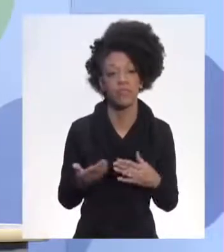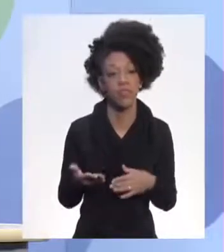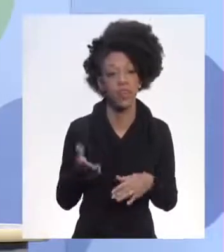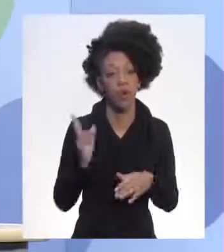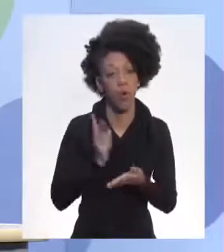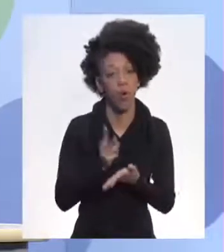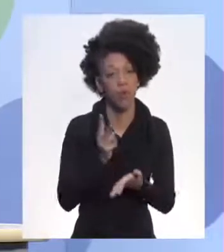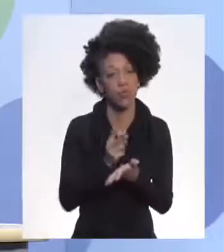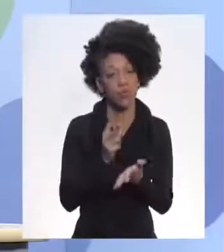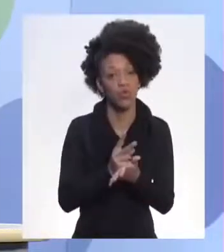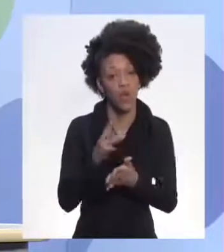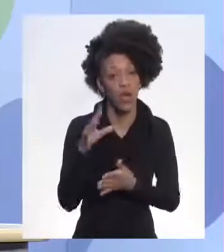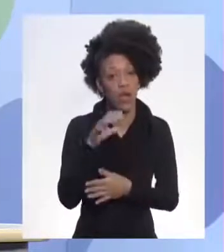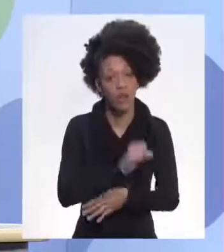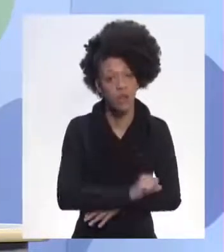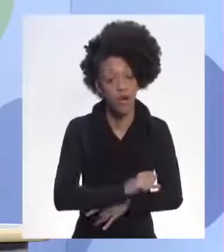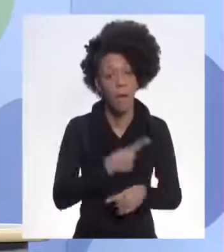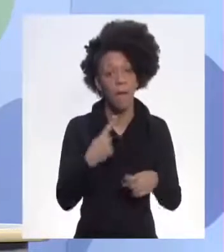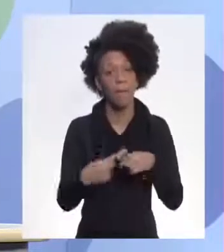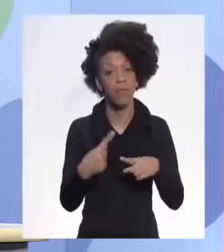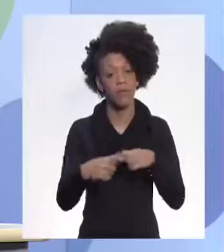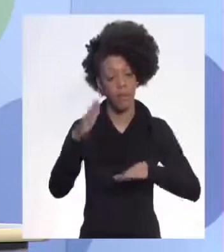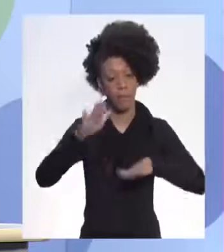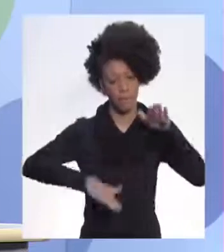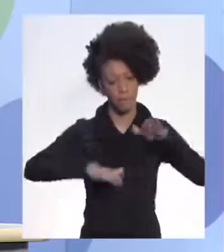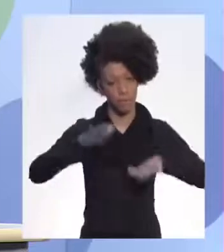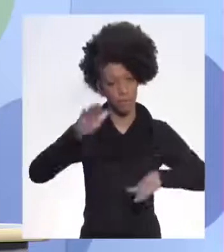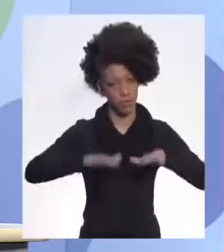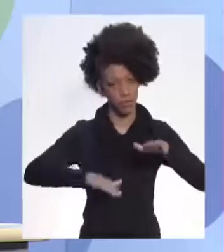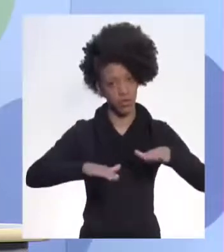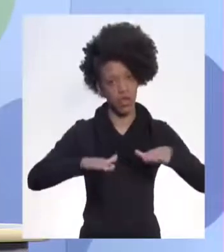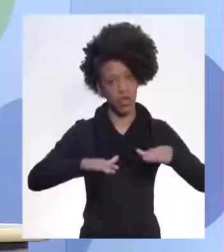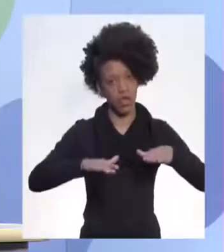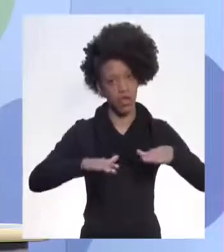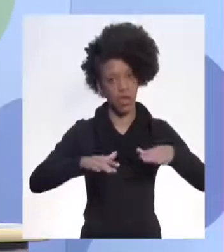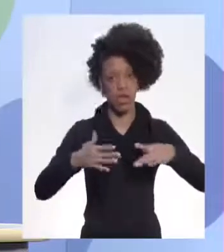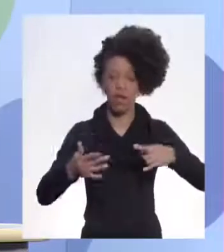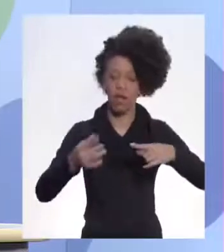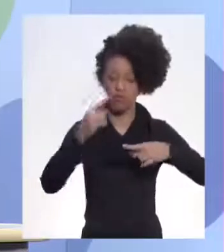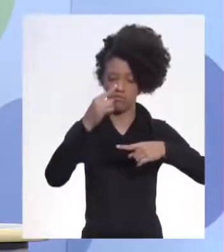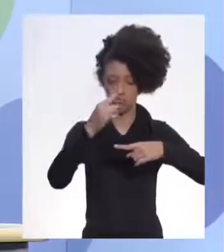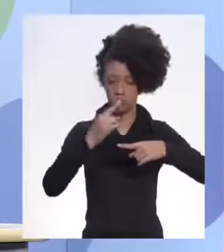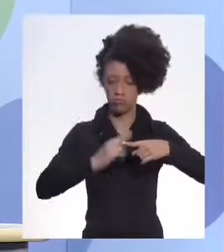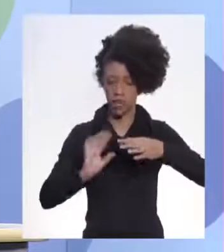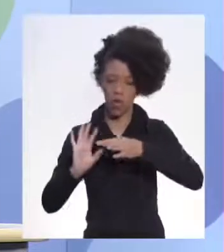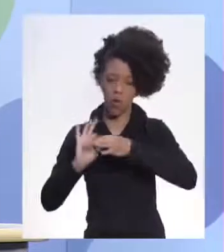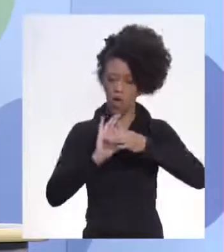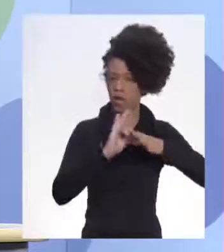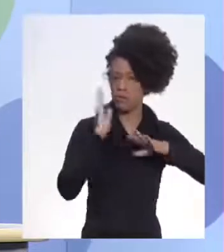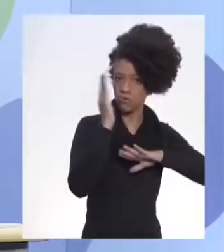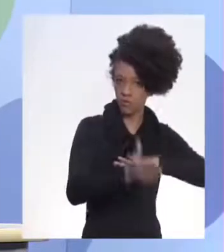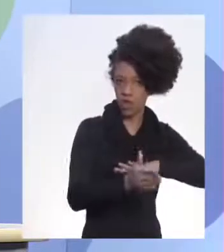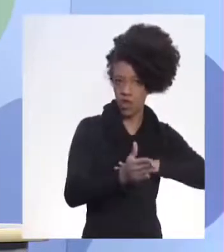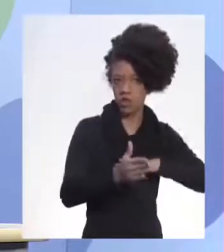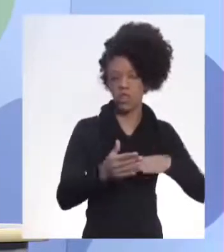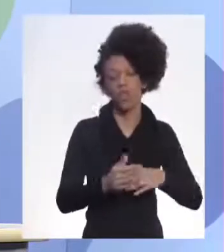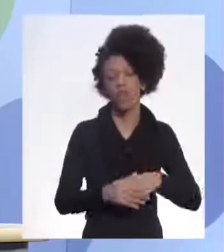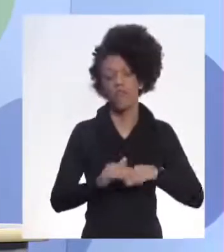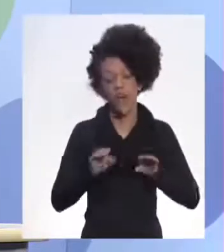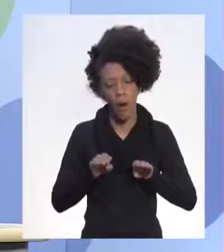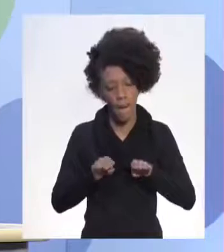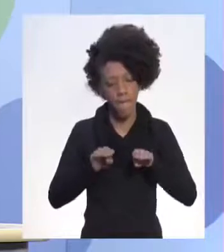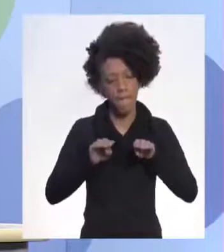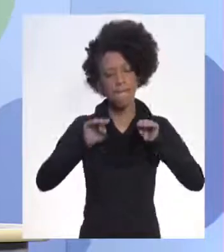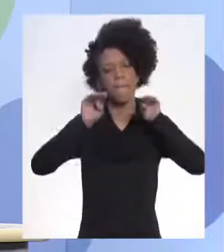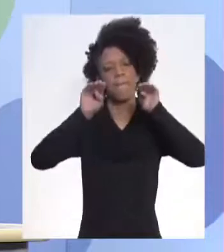manter a velocidade porque, proporcionalmente, eles vão né, numa relação direta, aumentando